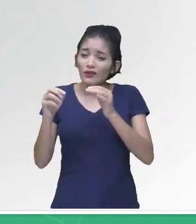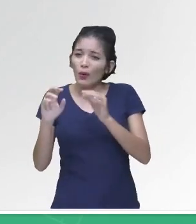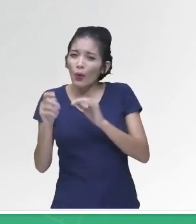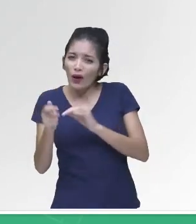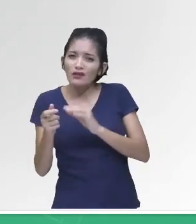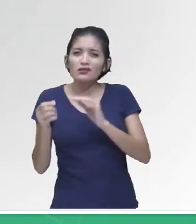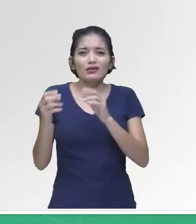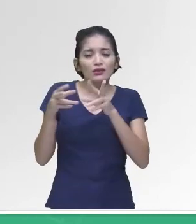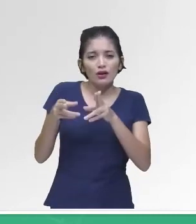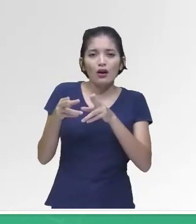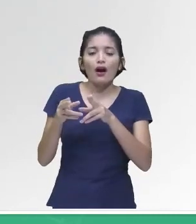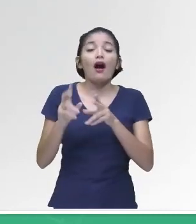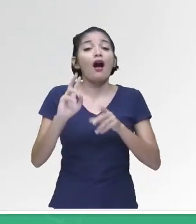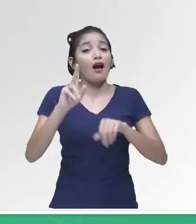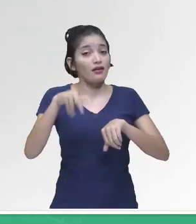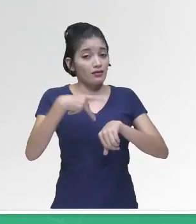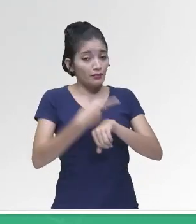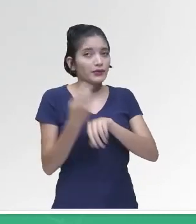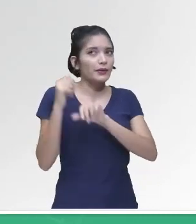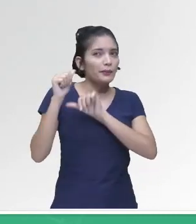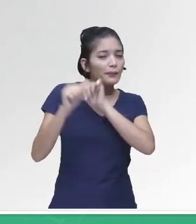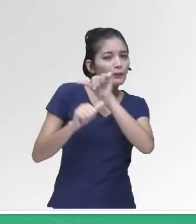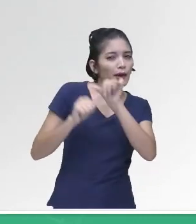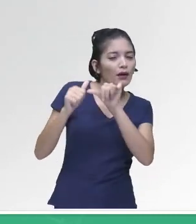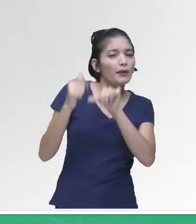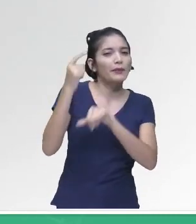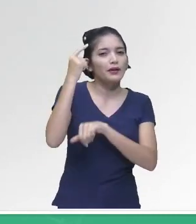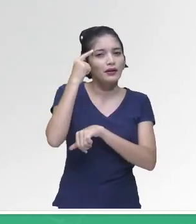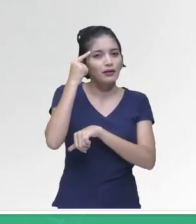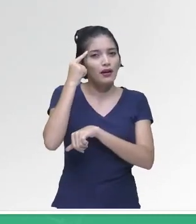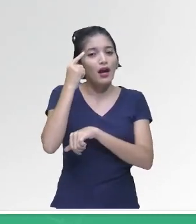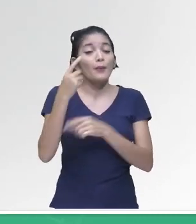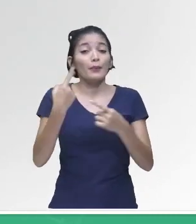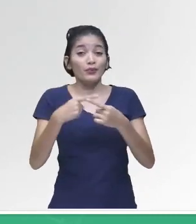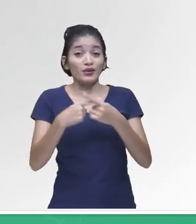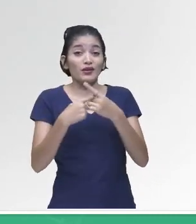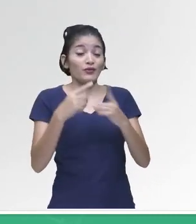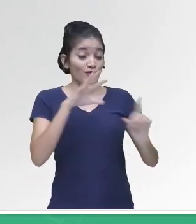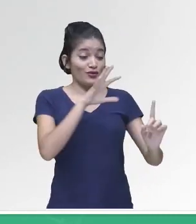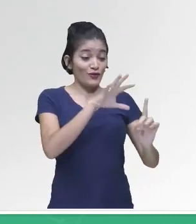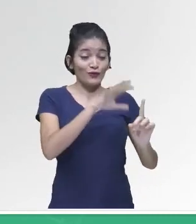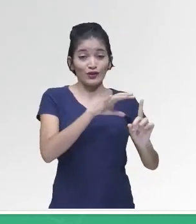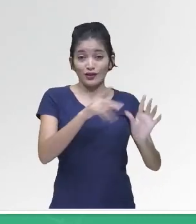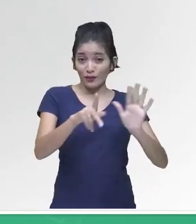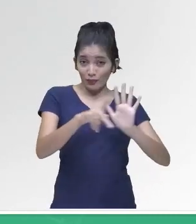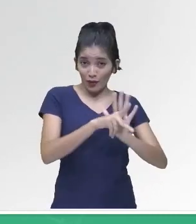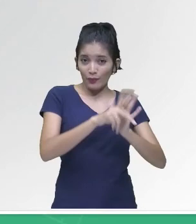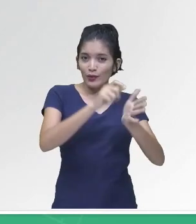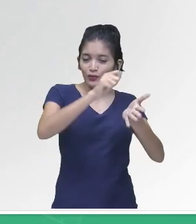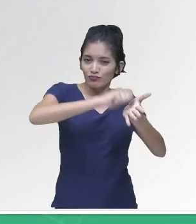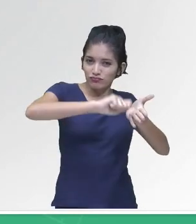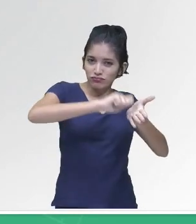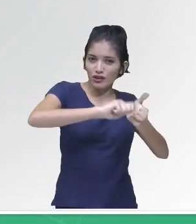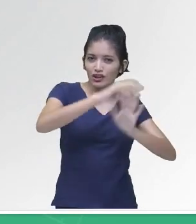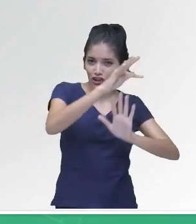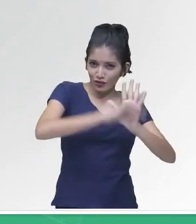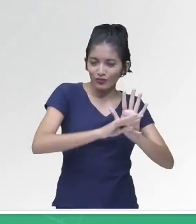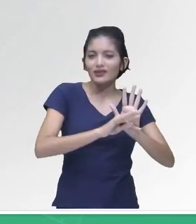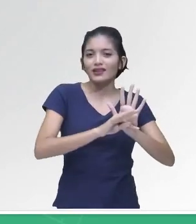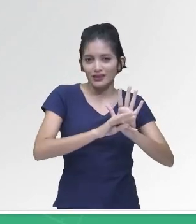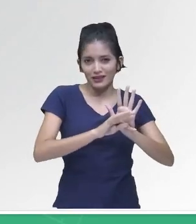chavinha, mudo de opinião. Fui persuadido por um texto sobre uma opinião a respeito de um fato